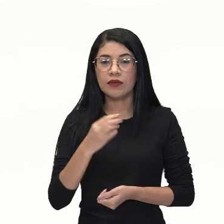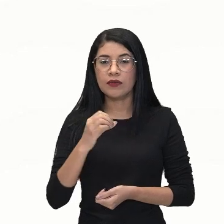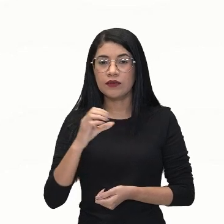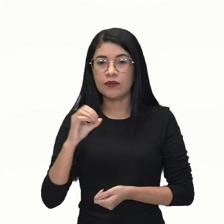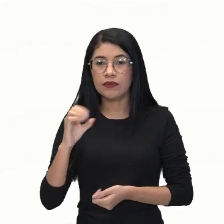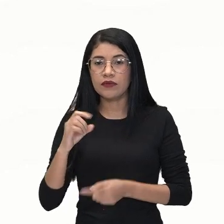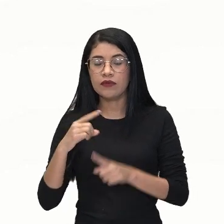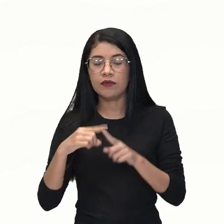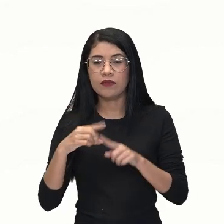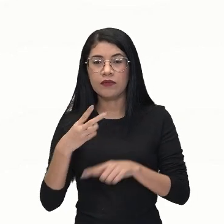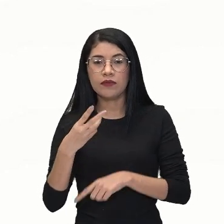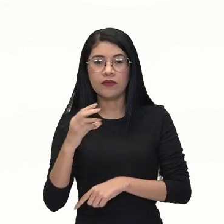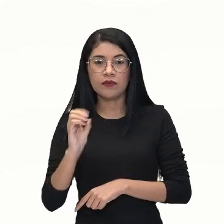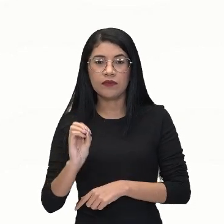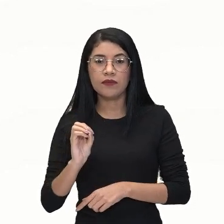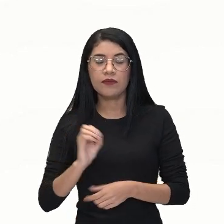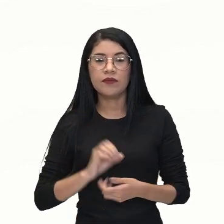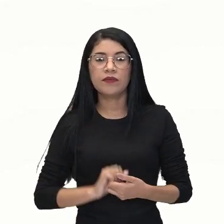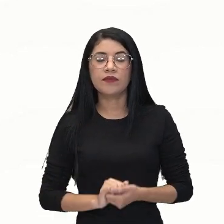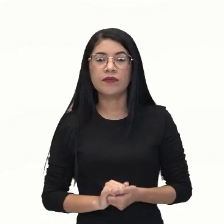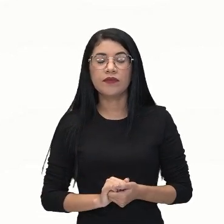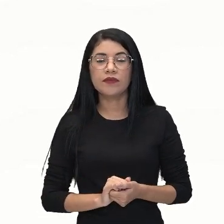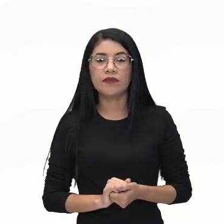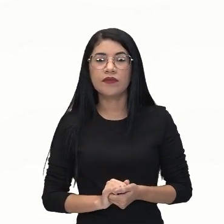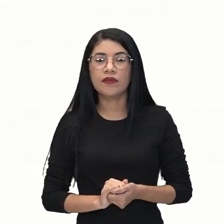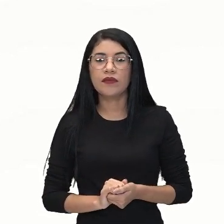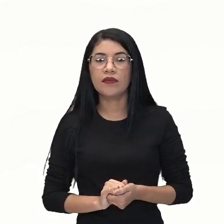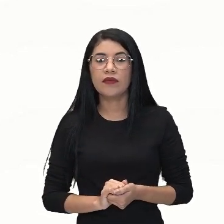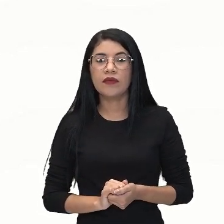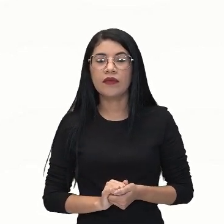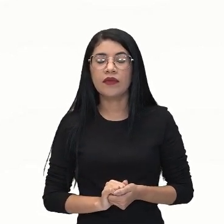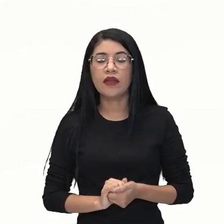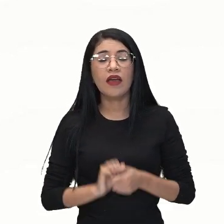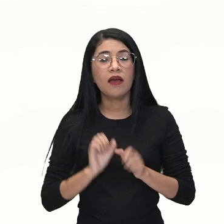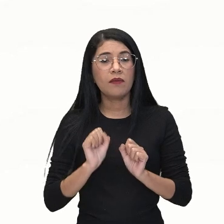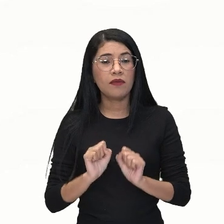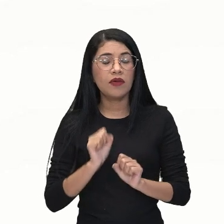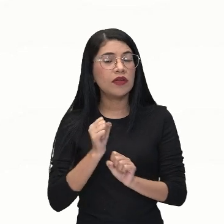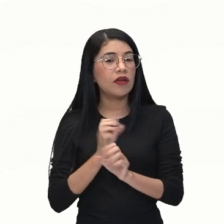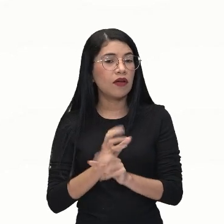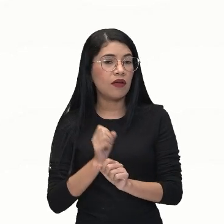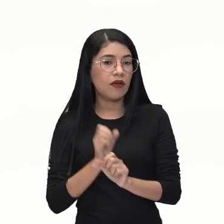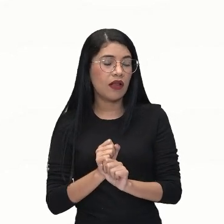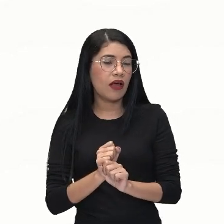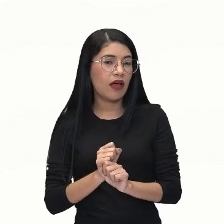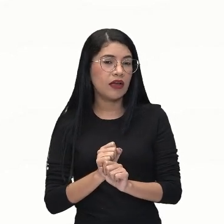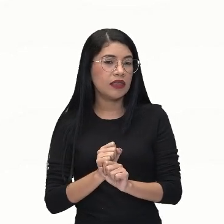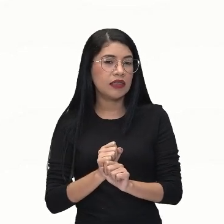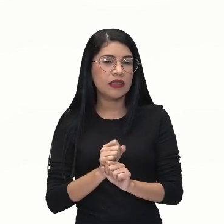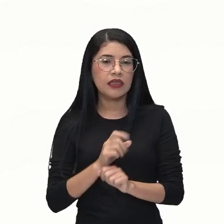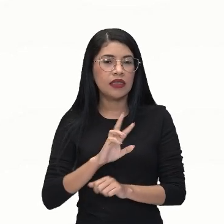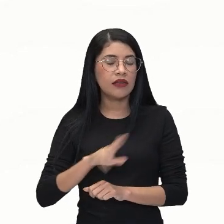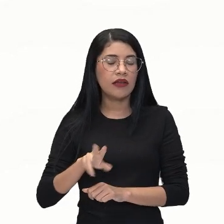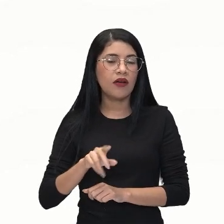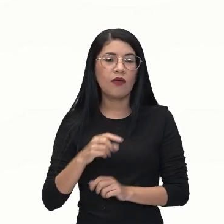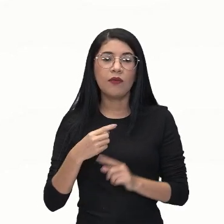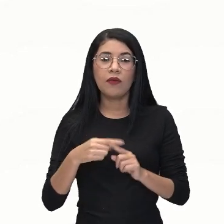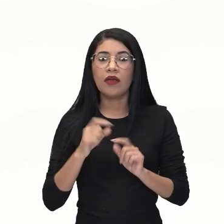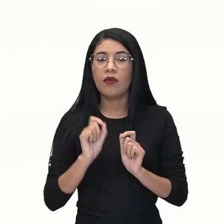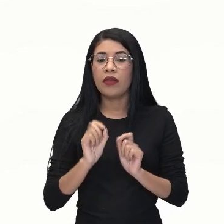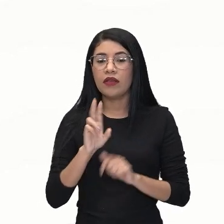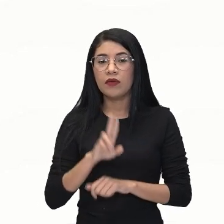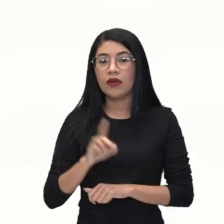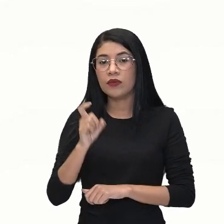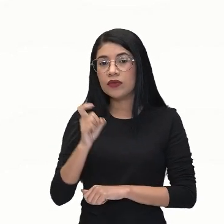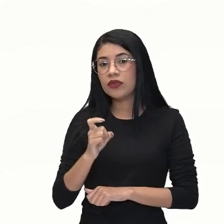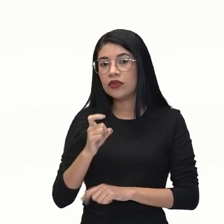30. Agora, lógico, aqui eu posso resolver? Não, porque eu estou multiplicando por x, né? Eu não sei